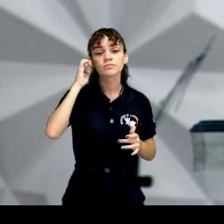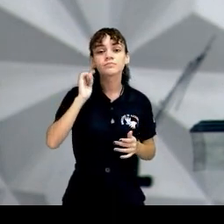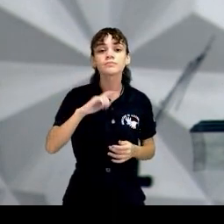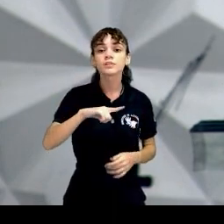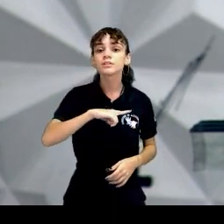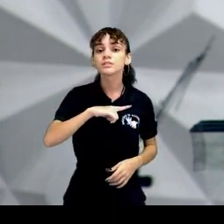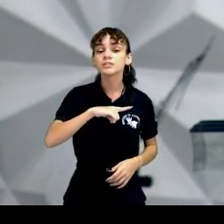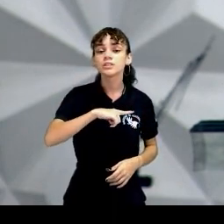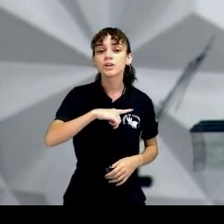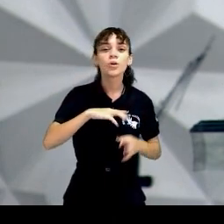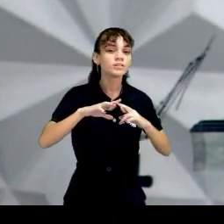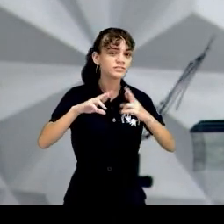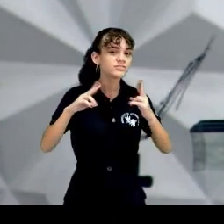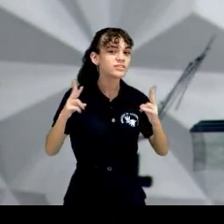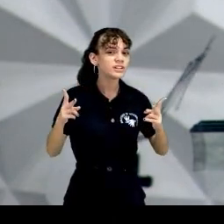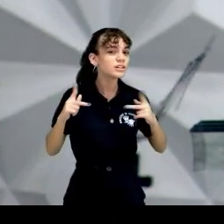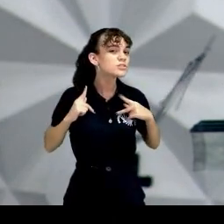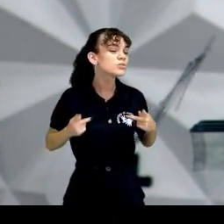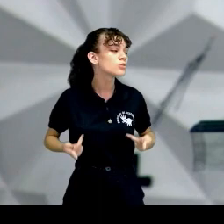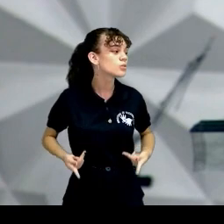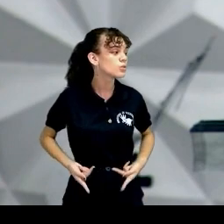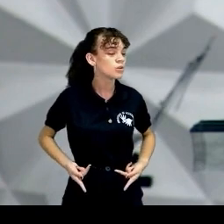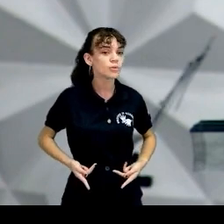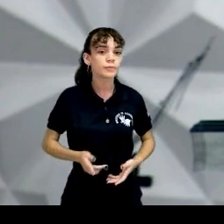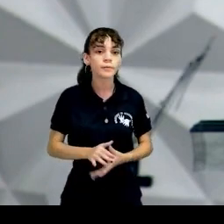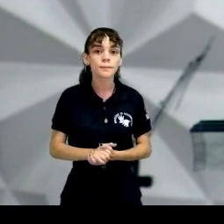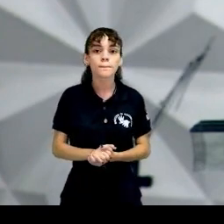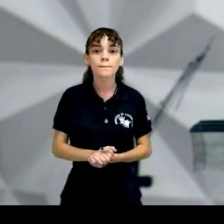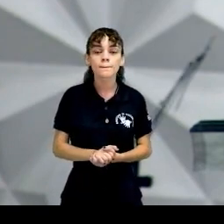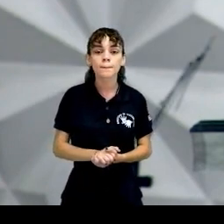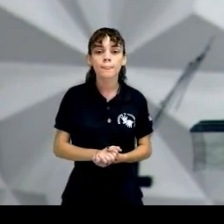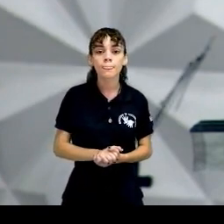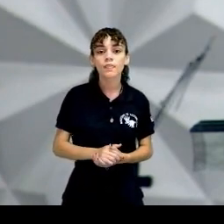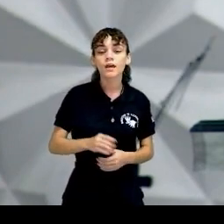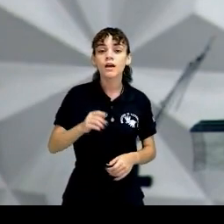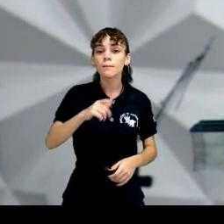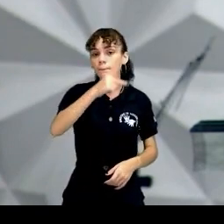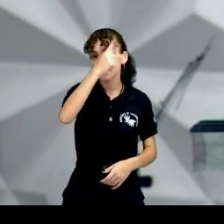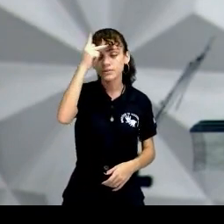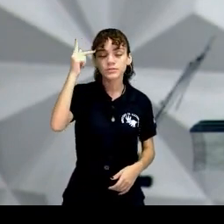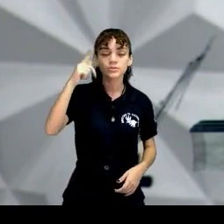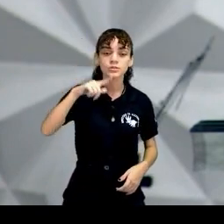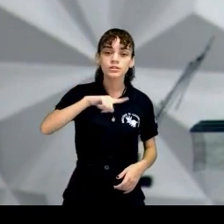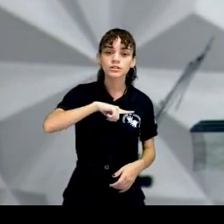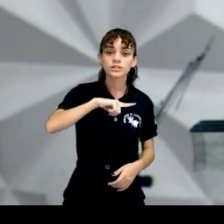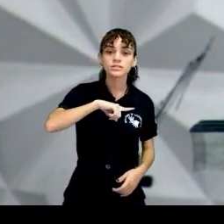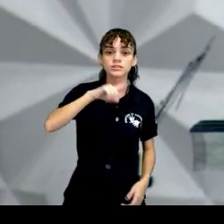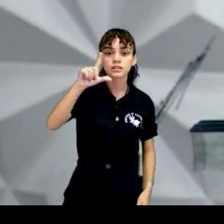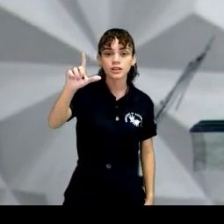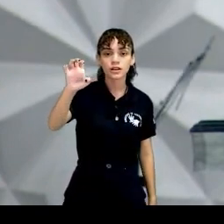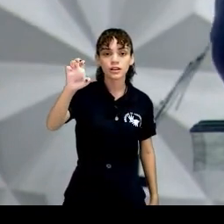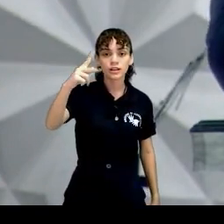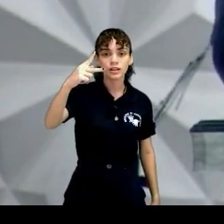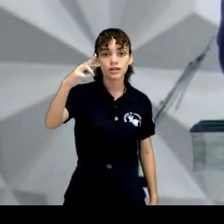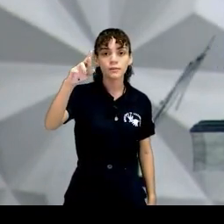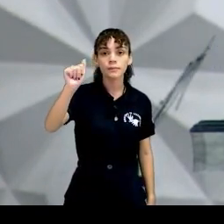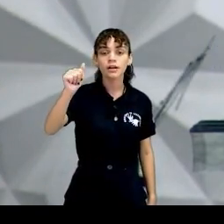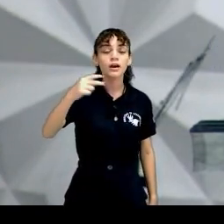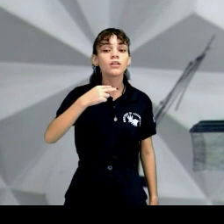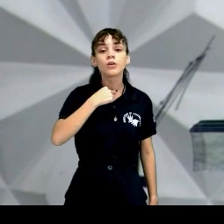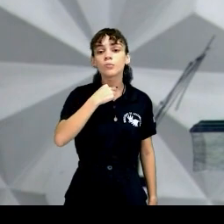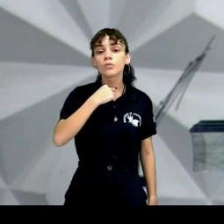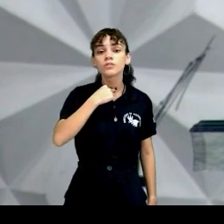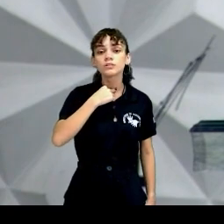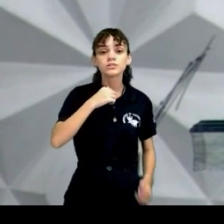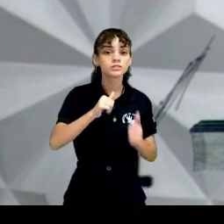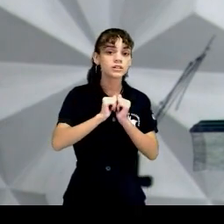um leproso ele não poderia estar mais próximo do que 100 passos de alguém são. E sempre